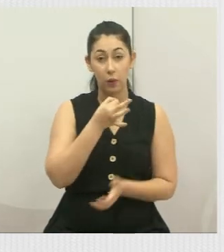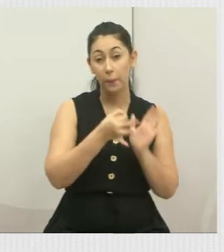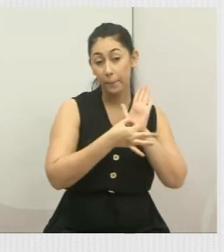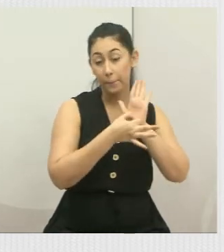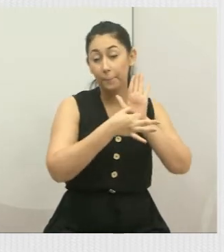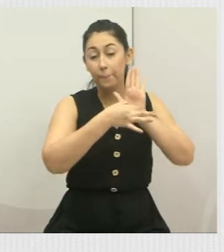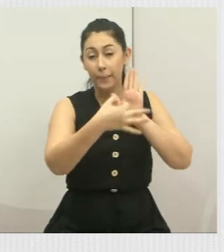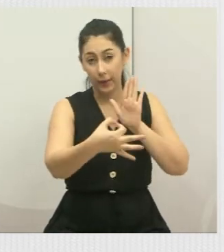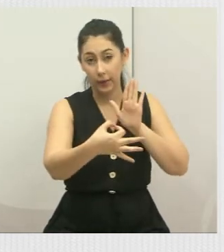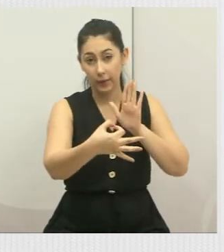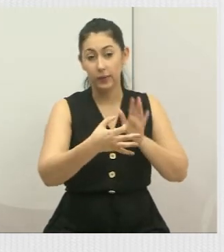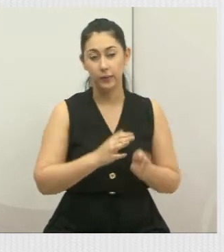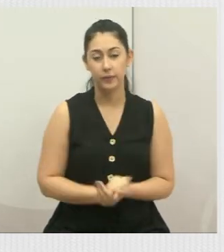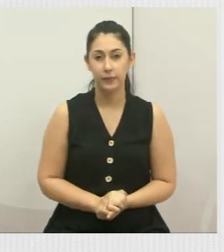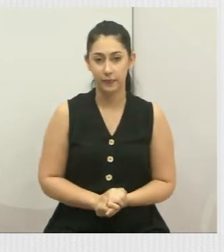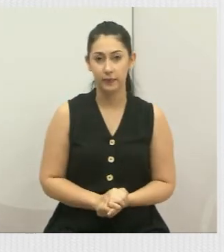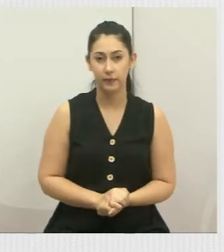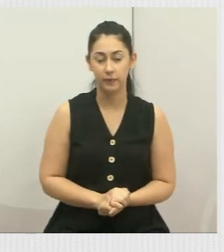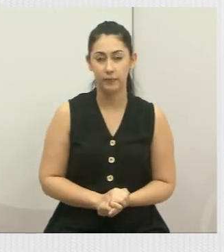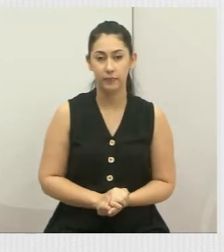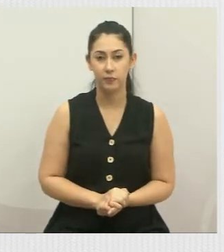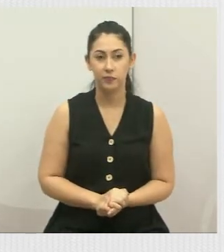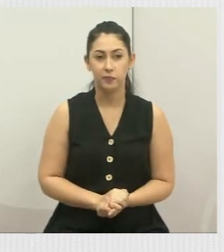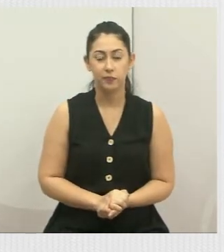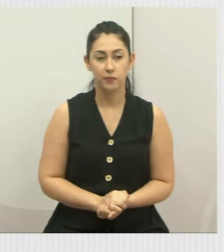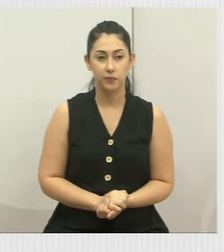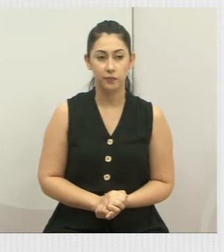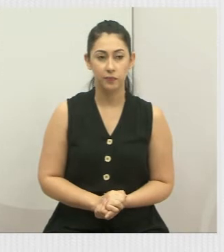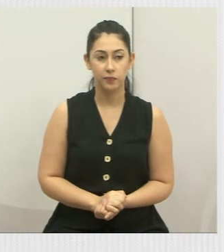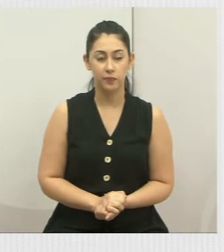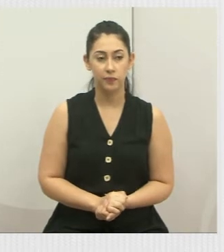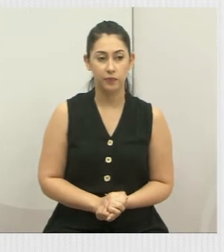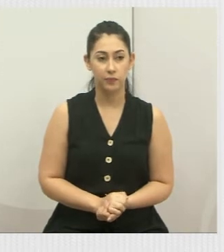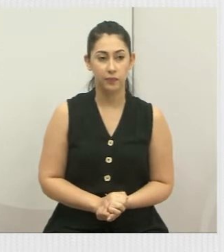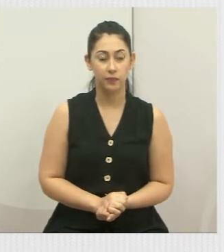sua avaliação relativa à captação de água superficial.